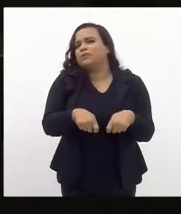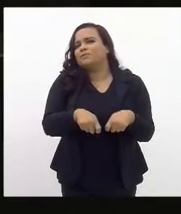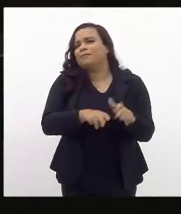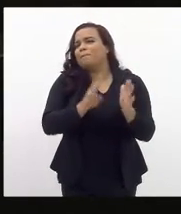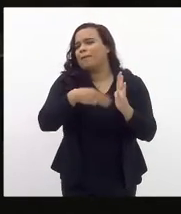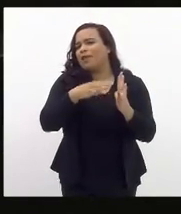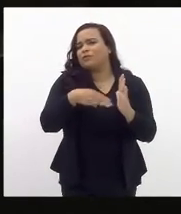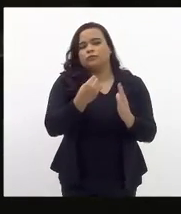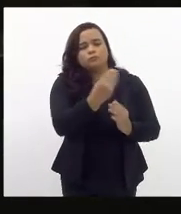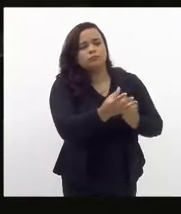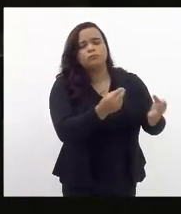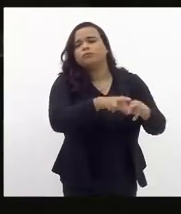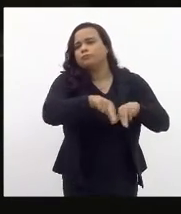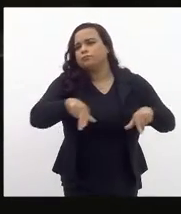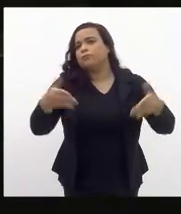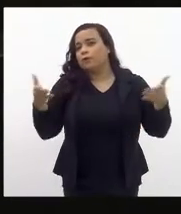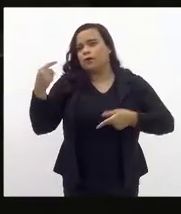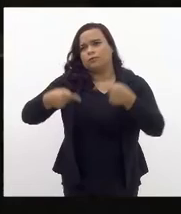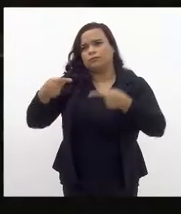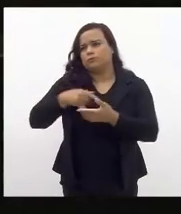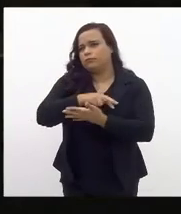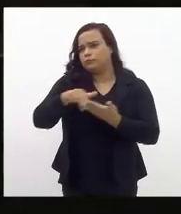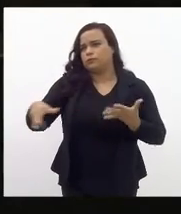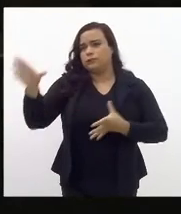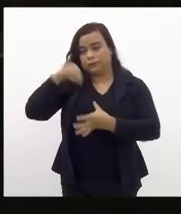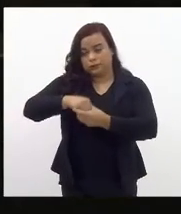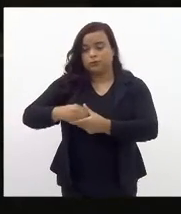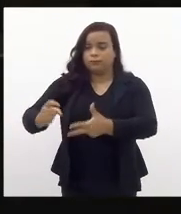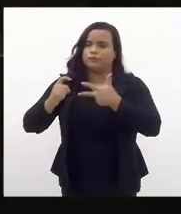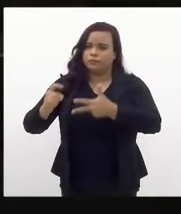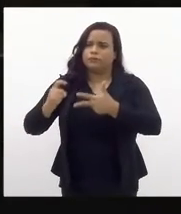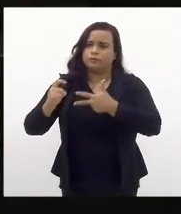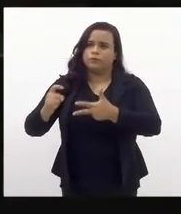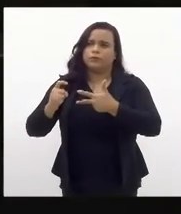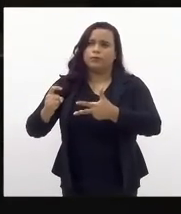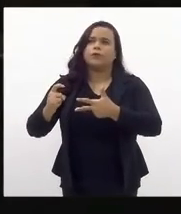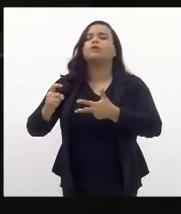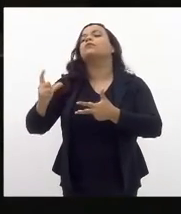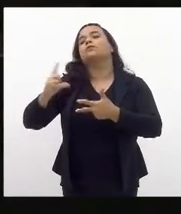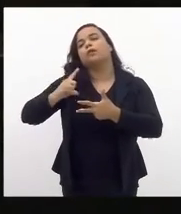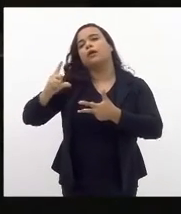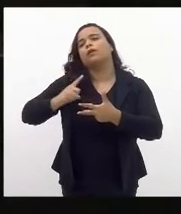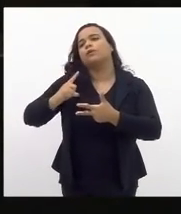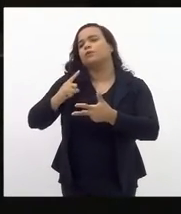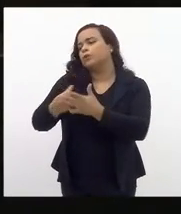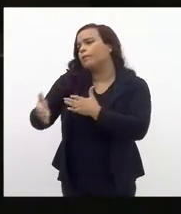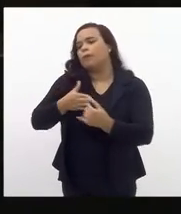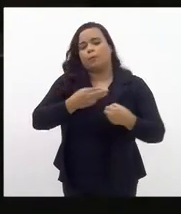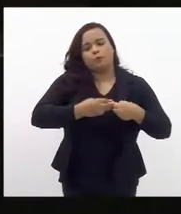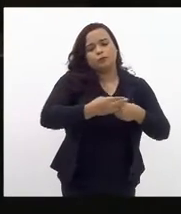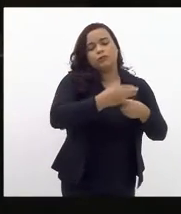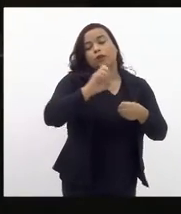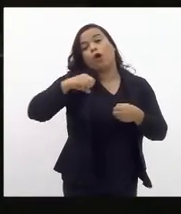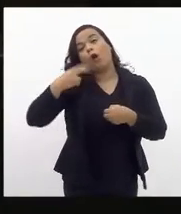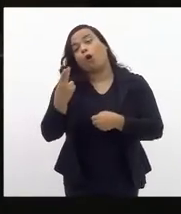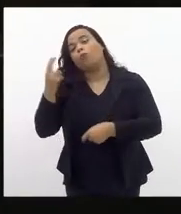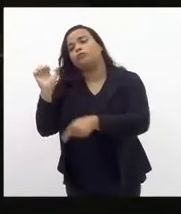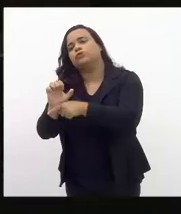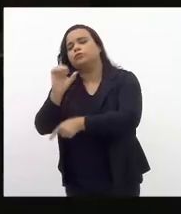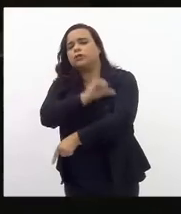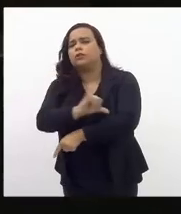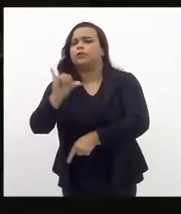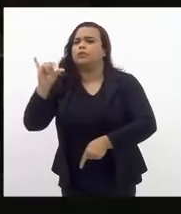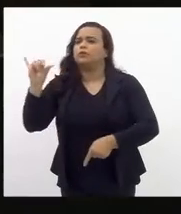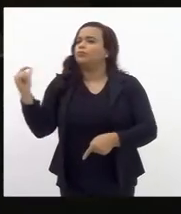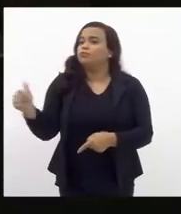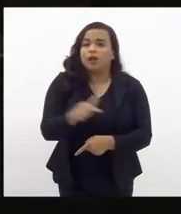hoje, debates dentro do Poder Executivo, seja no município, seja no Estado do Rio de Janeiro,